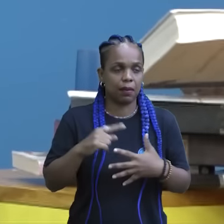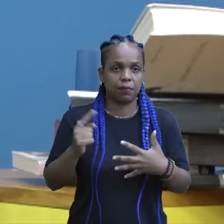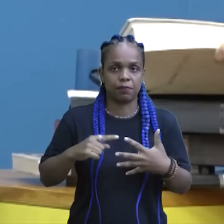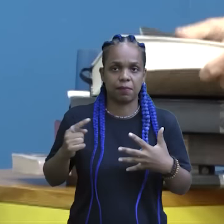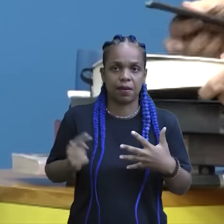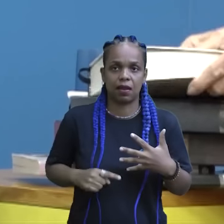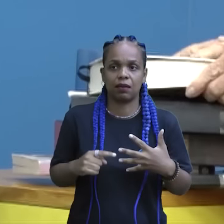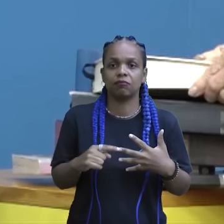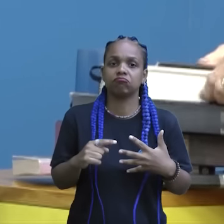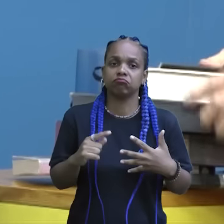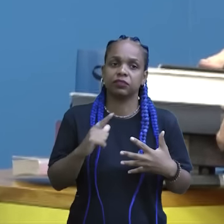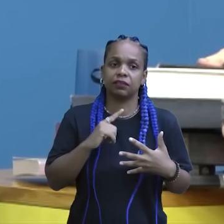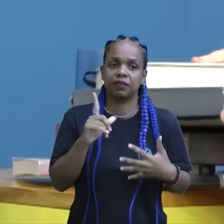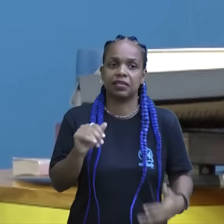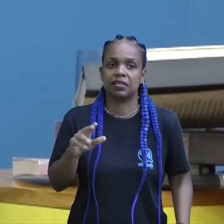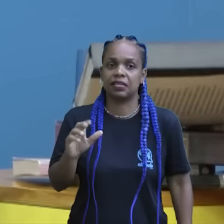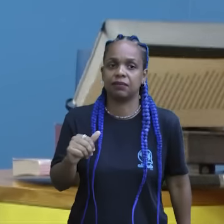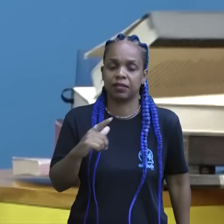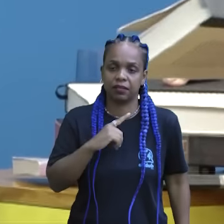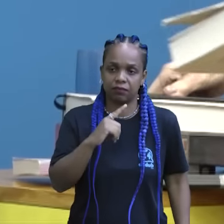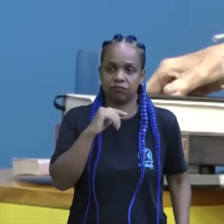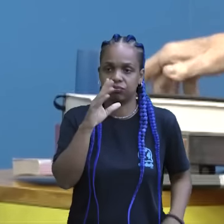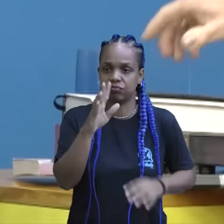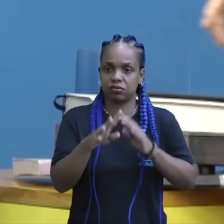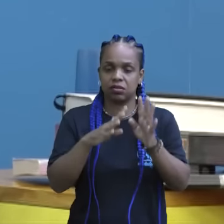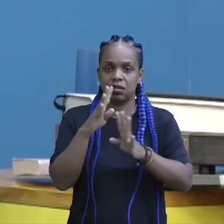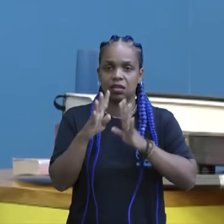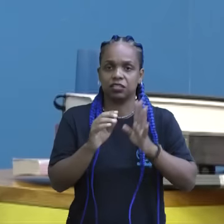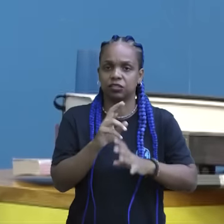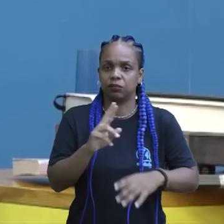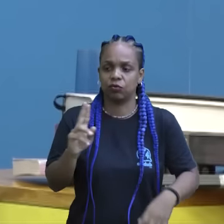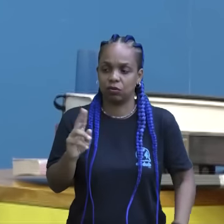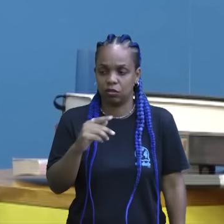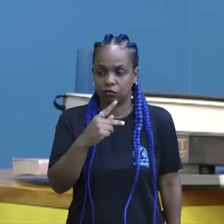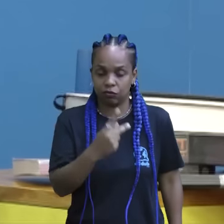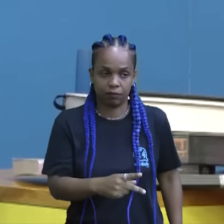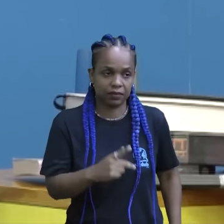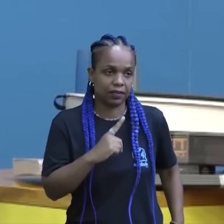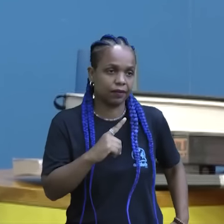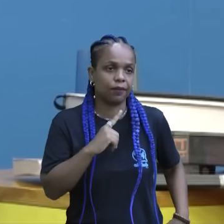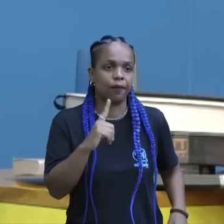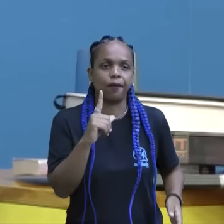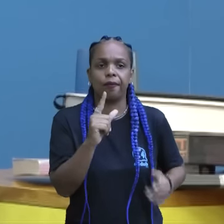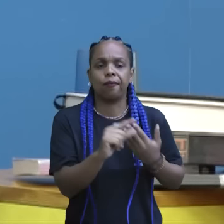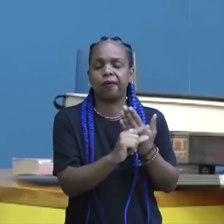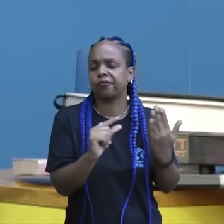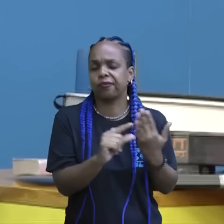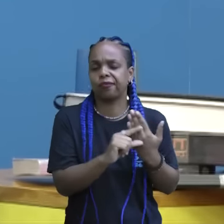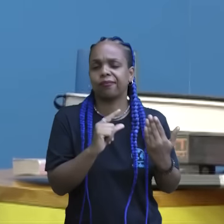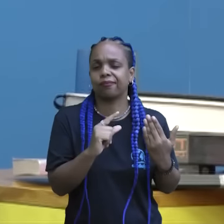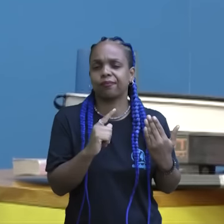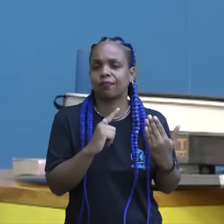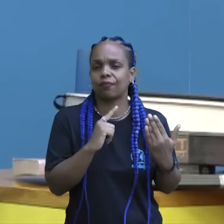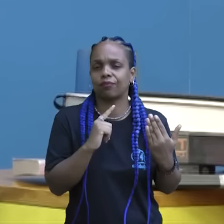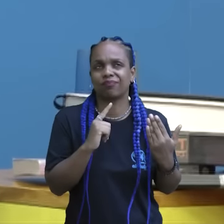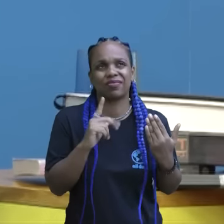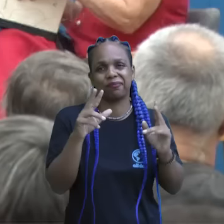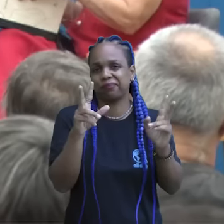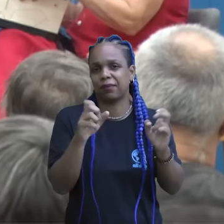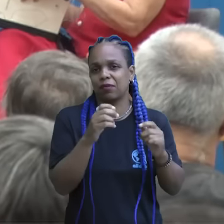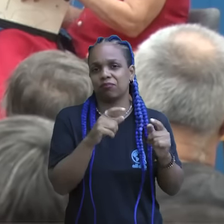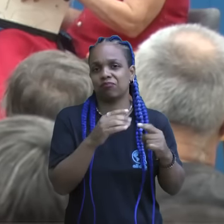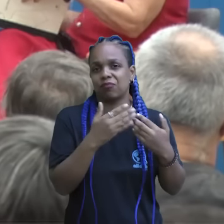era preciosista com seu tema, vocês podem ver os vários finais. Ele tem um final mais esperançoso, até esse